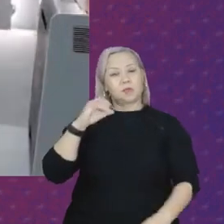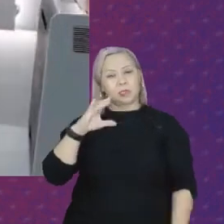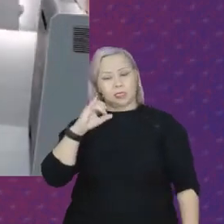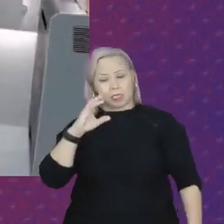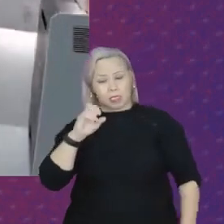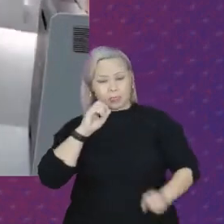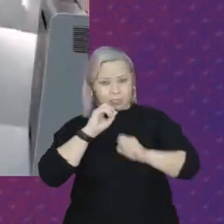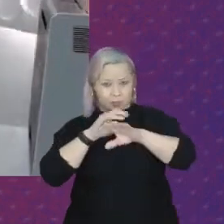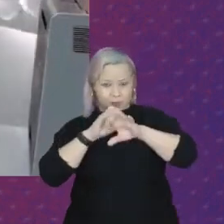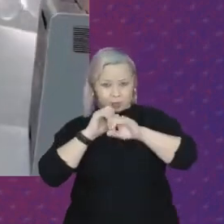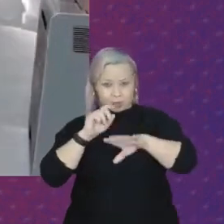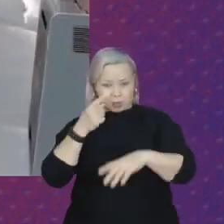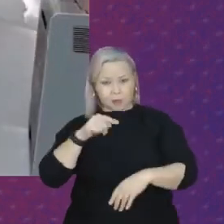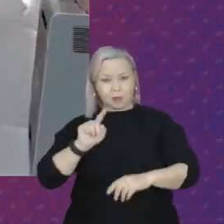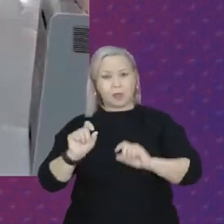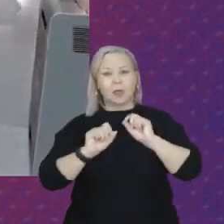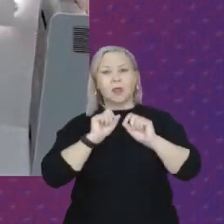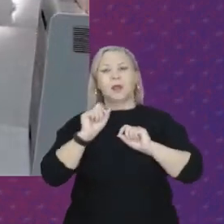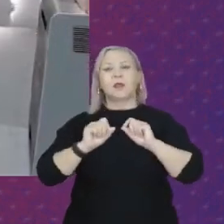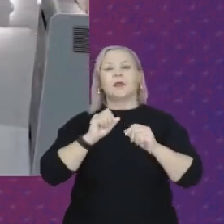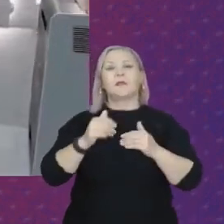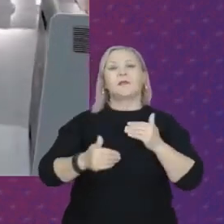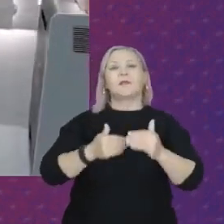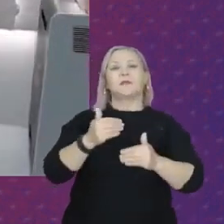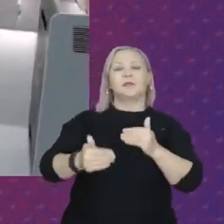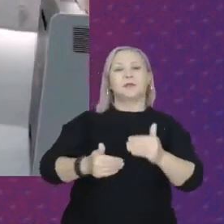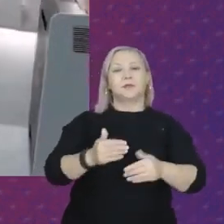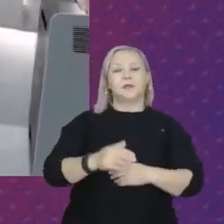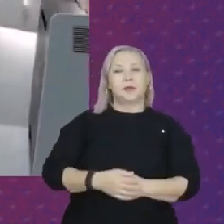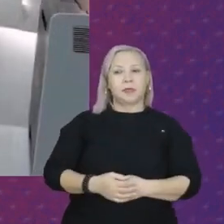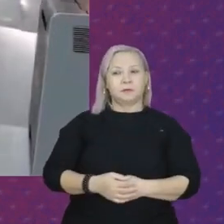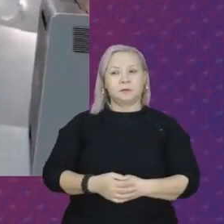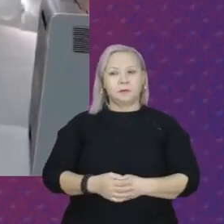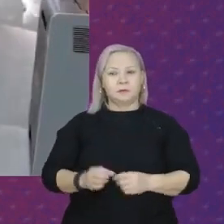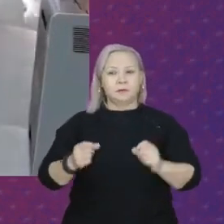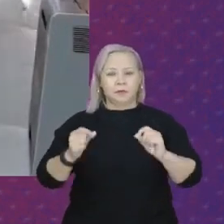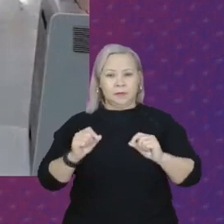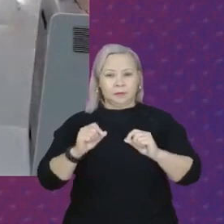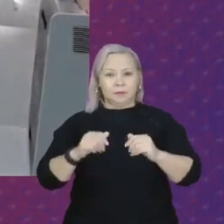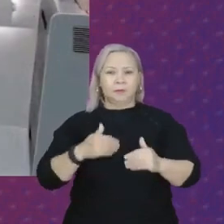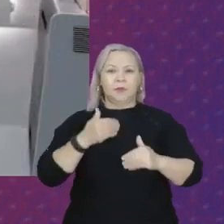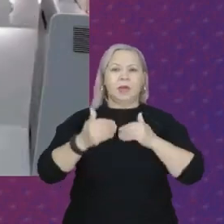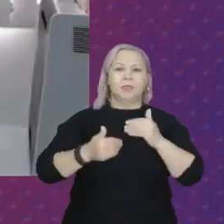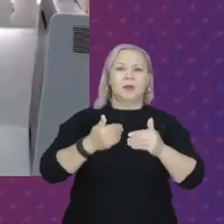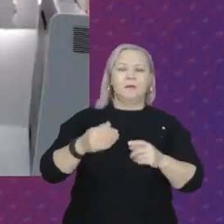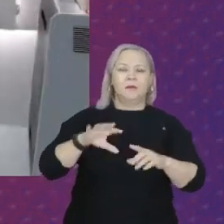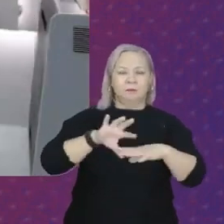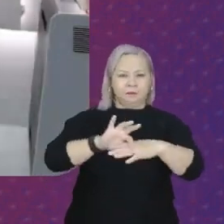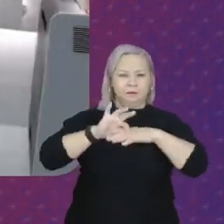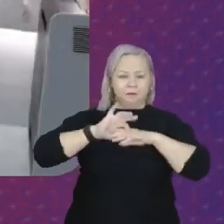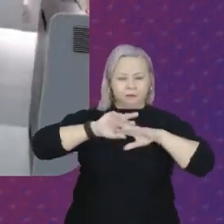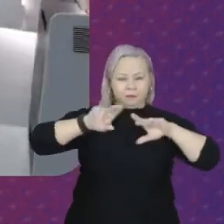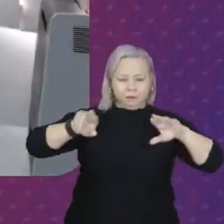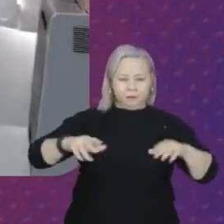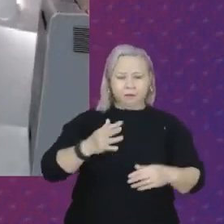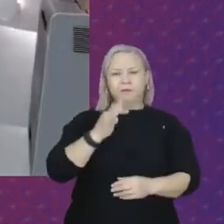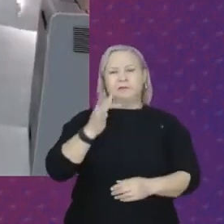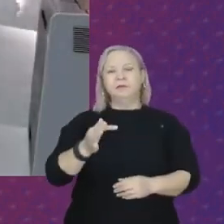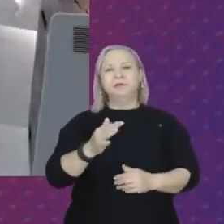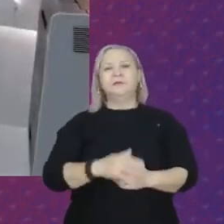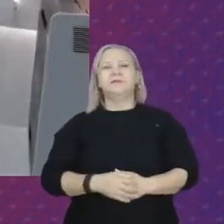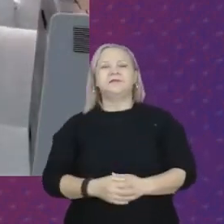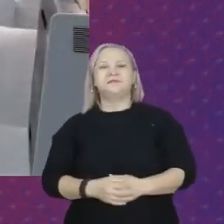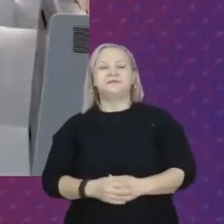educação que vai prospectar cenários e que vai desenvolver as lideranças do futuro dentro de uma concepção